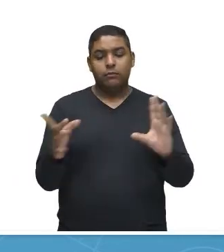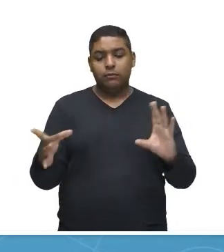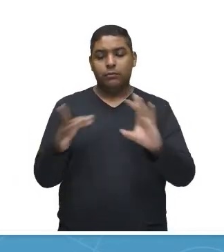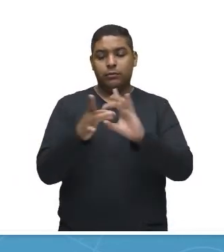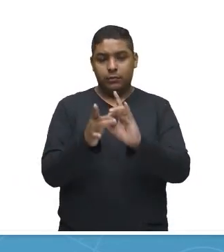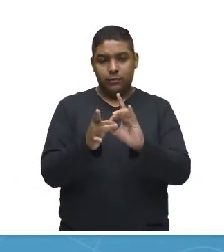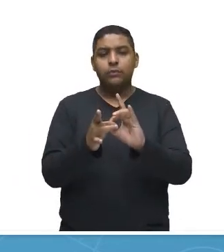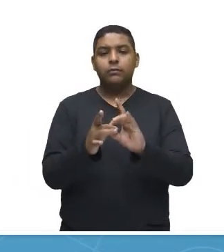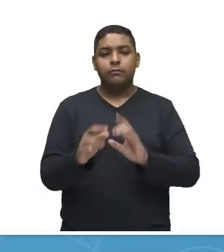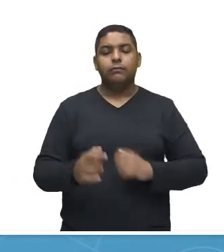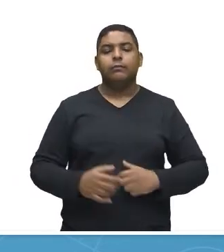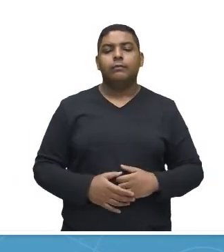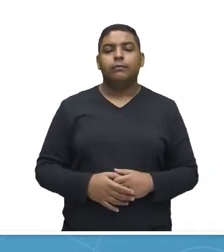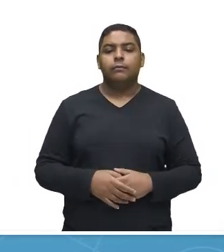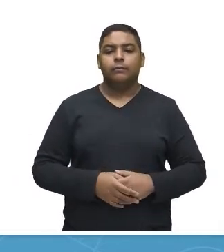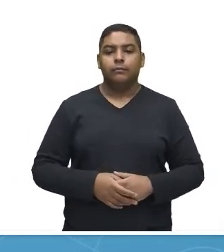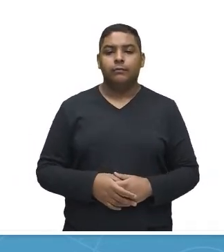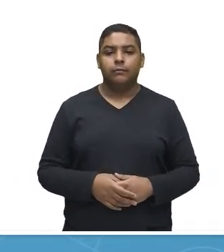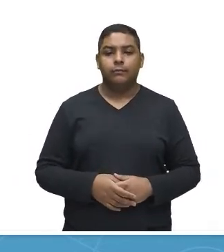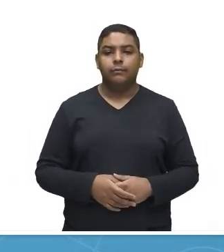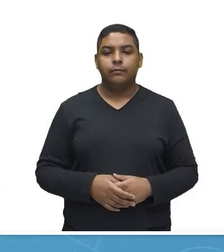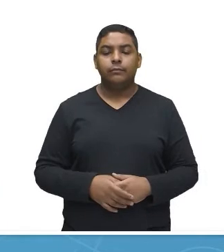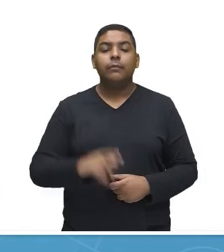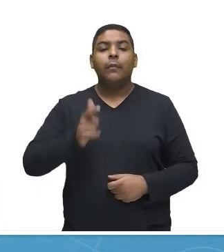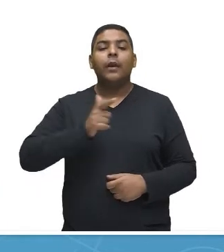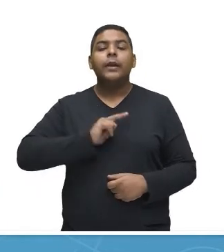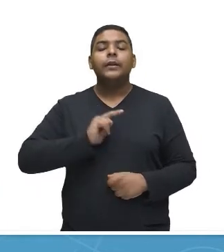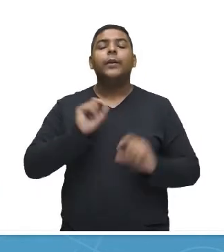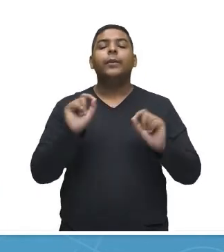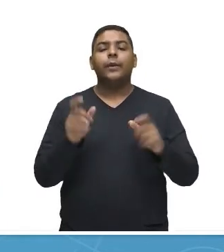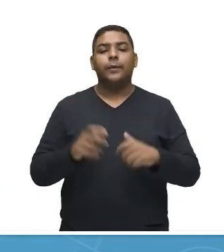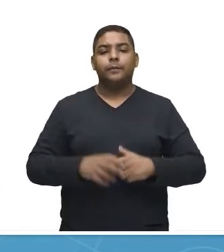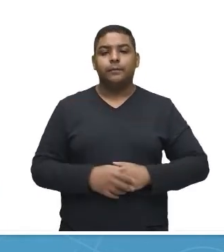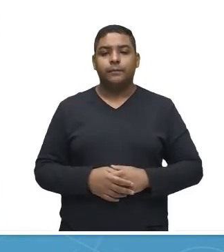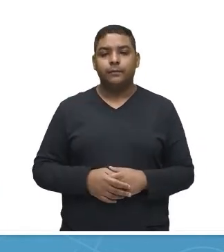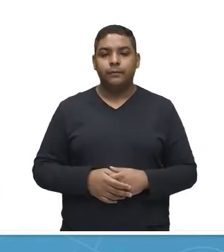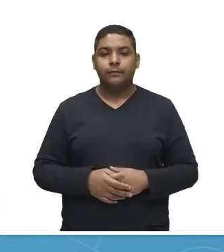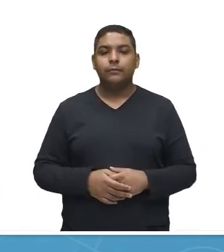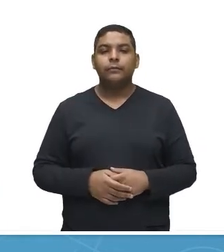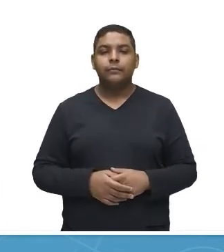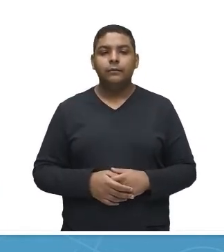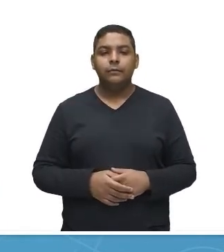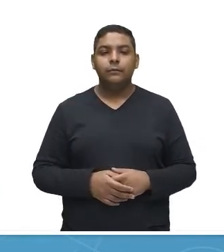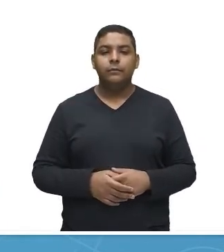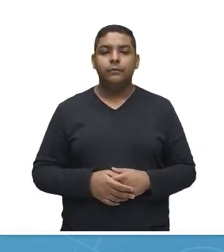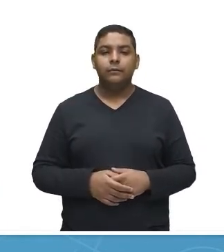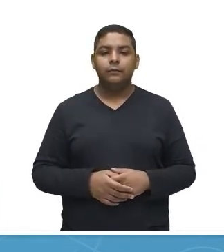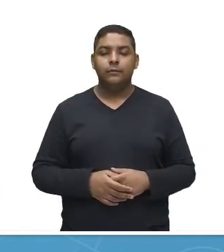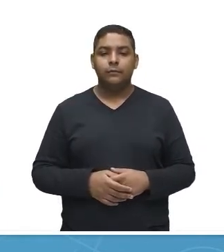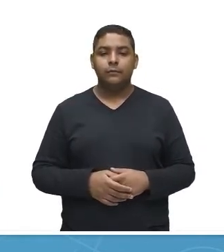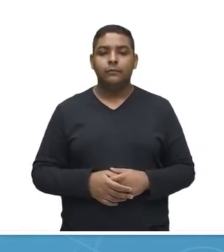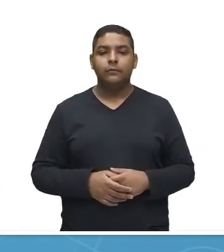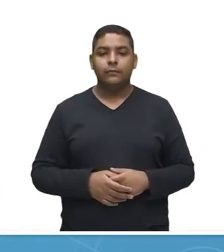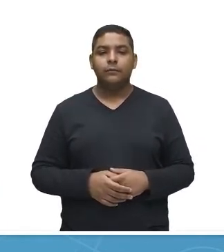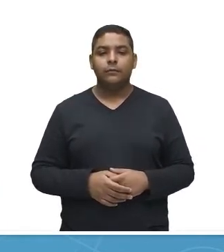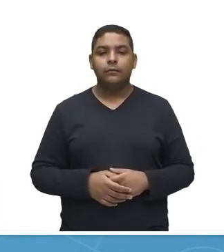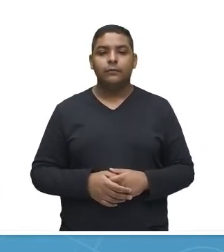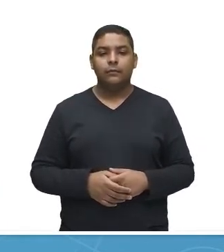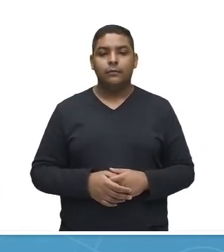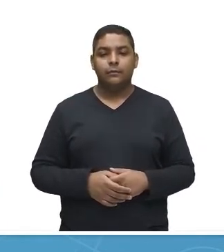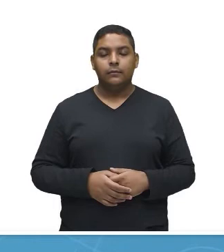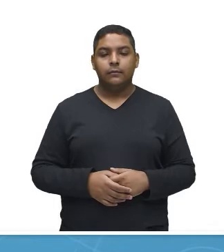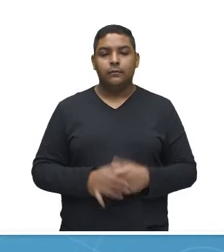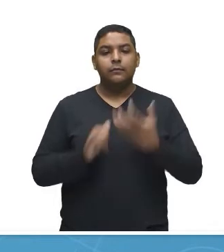e frequência cardíaca. E aí eu tenho para vocês, para mostrar para vocês a respeito do gasto